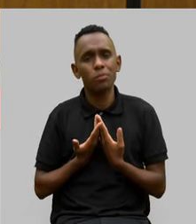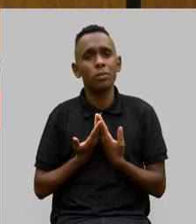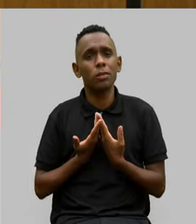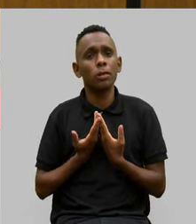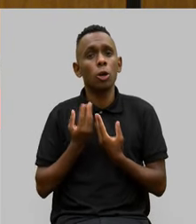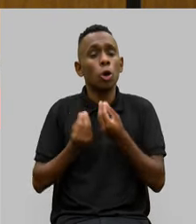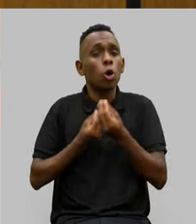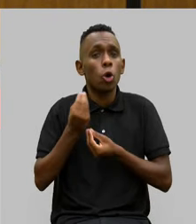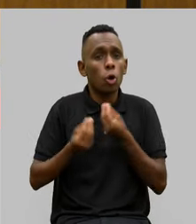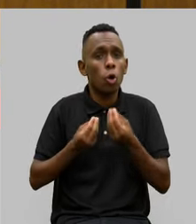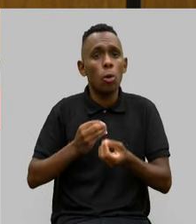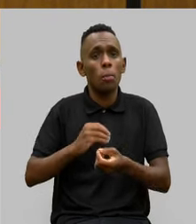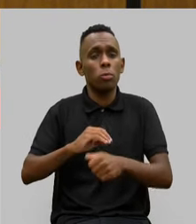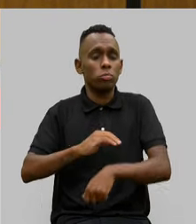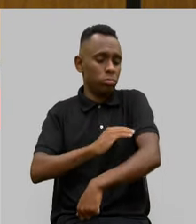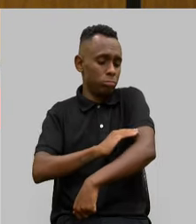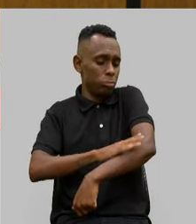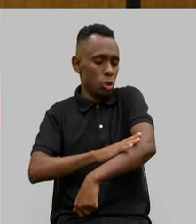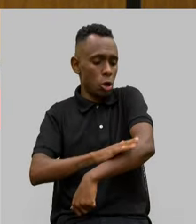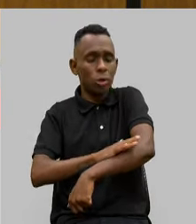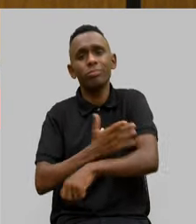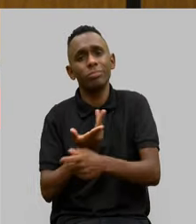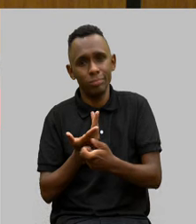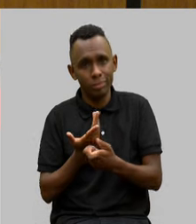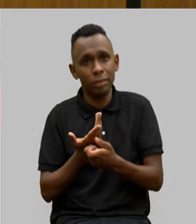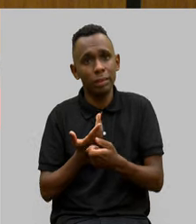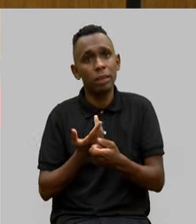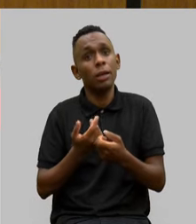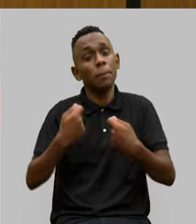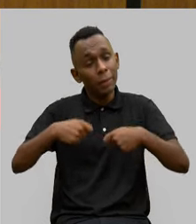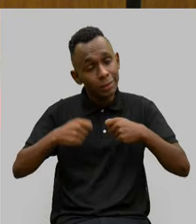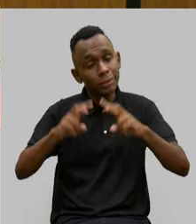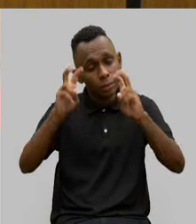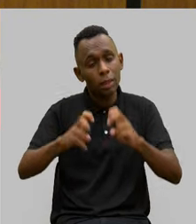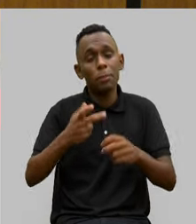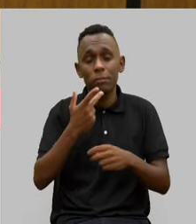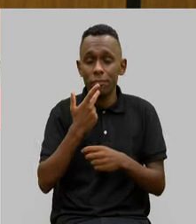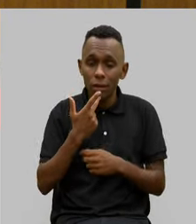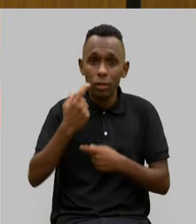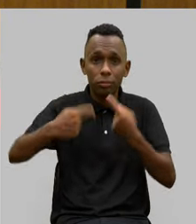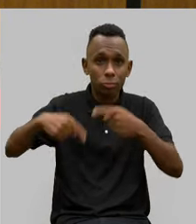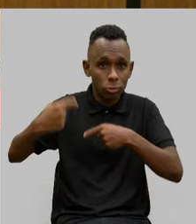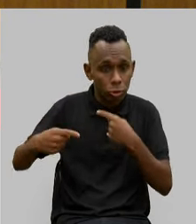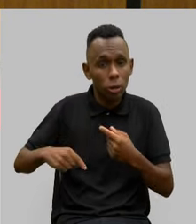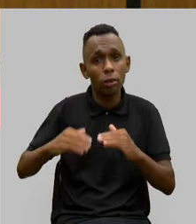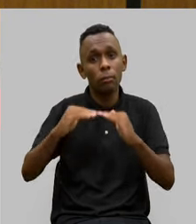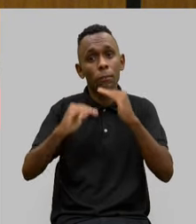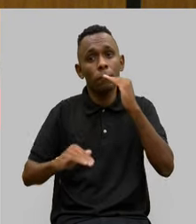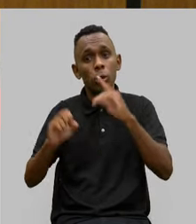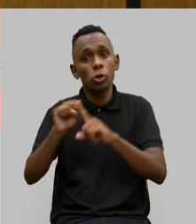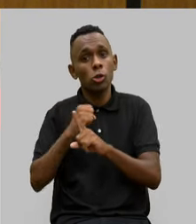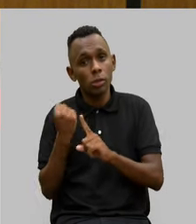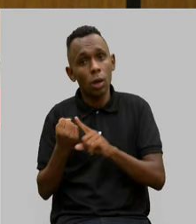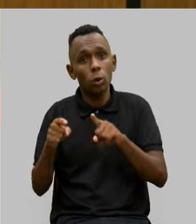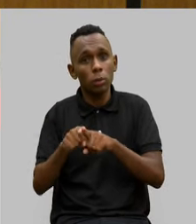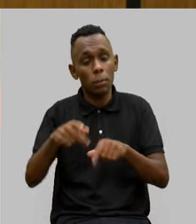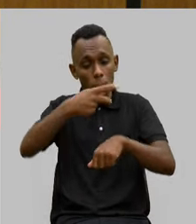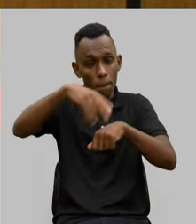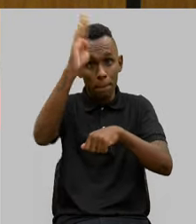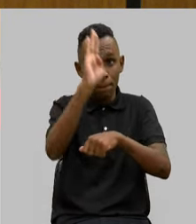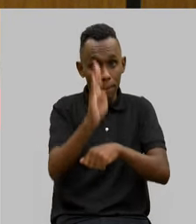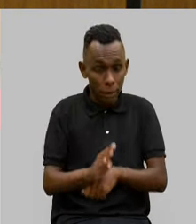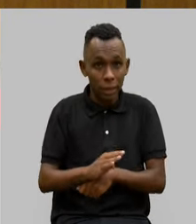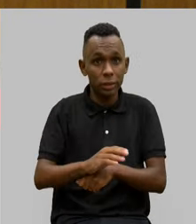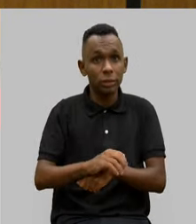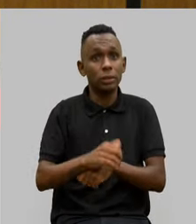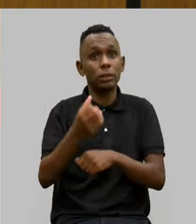como não dá para falar de racismo não dá para falar dessa questão sem falar de racismo não dá para falar de desigualdade social num país em que 70% das